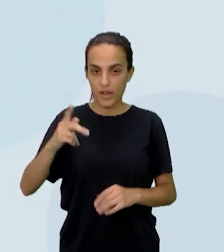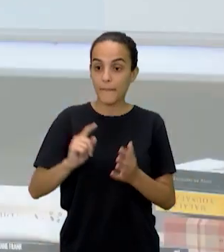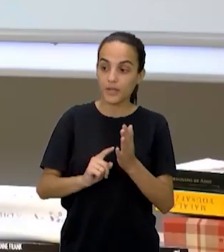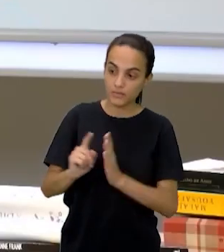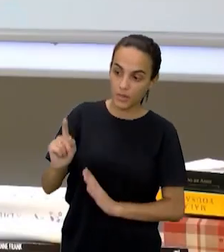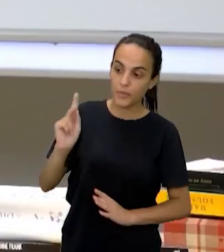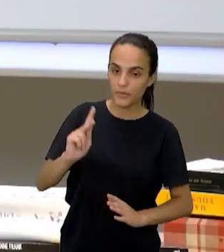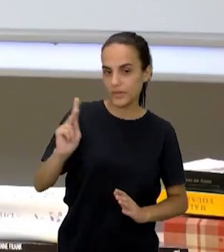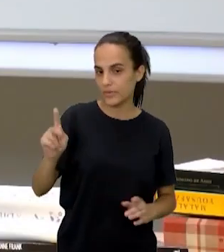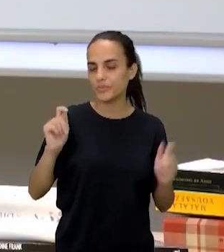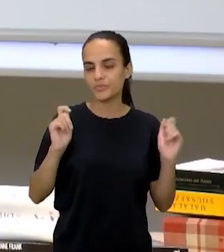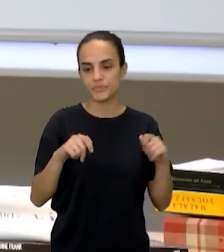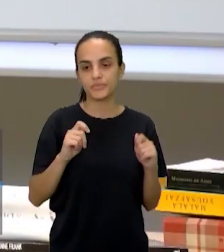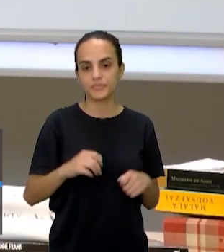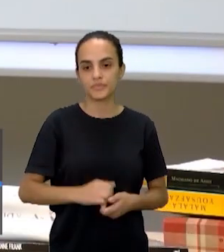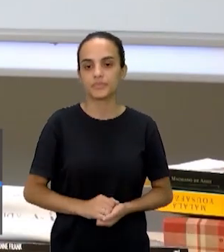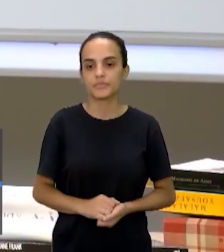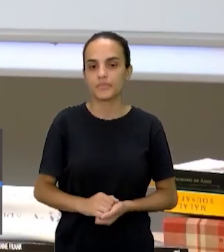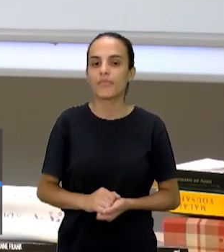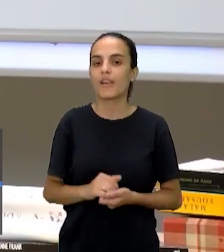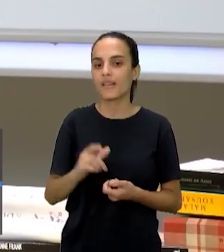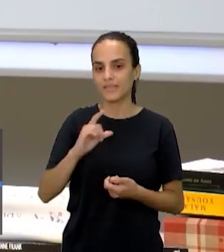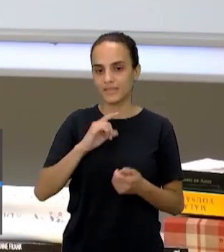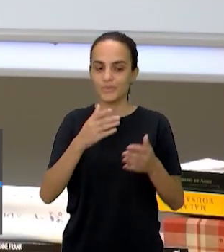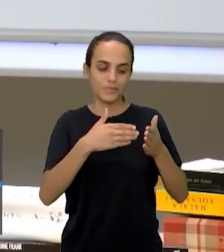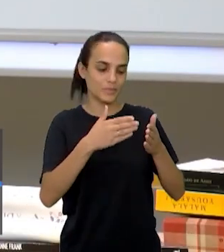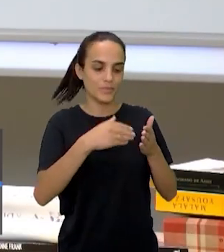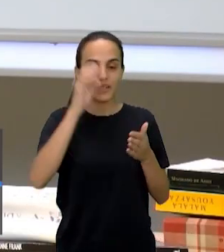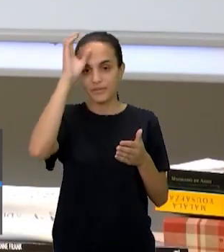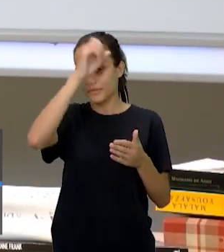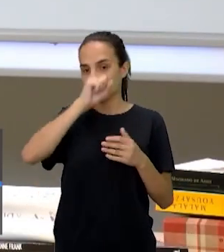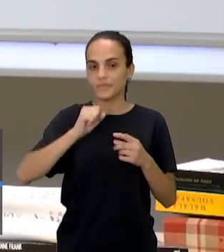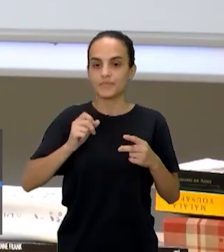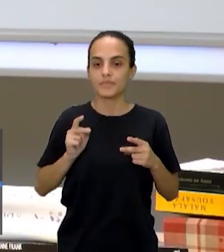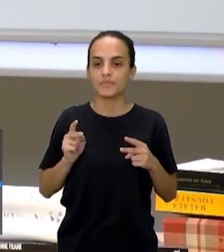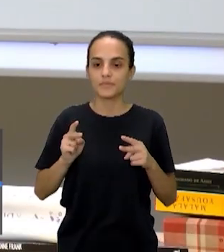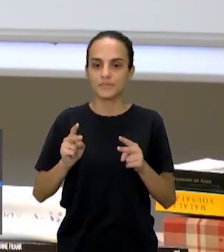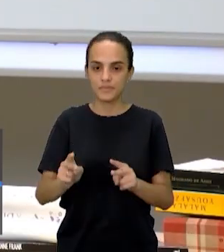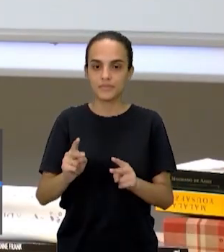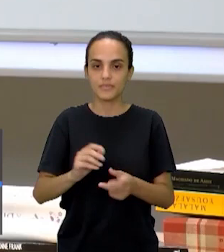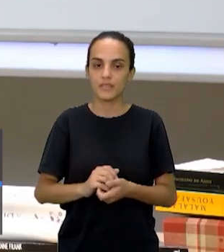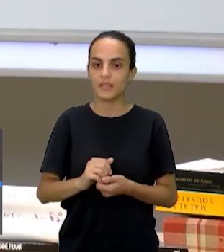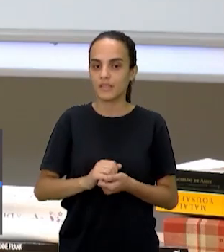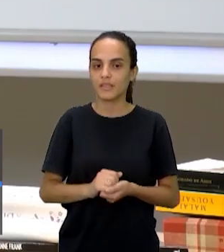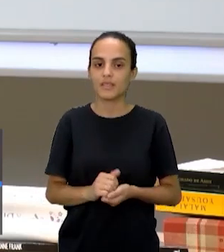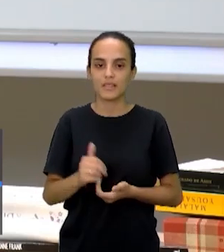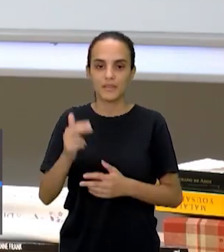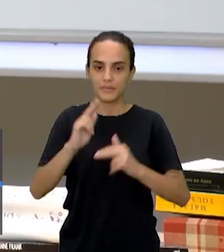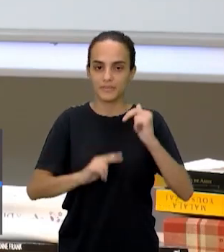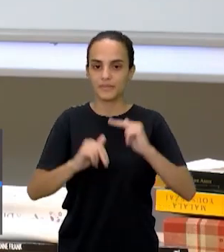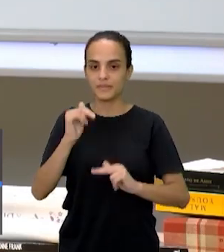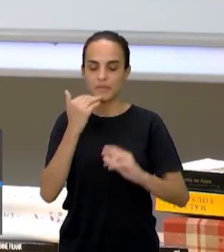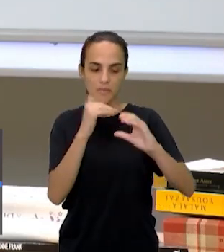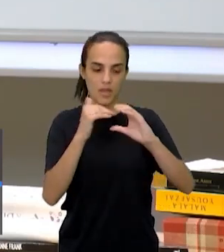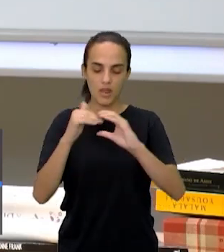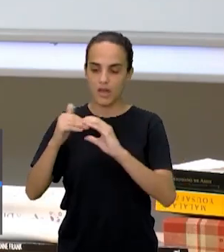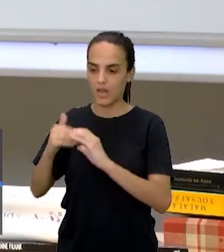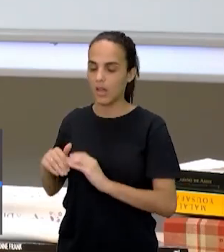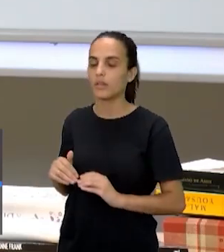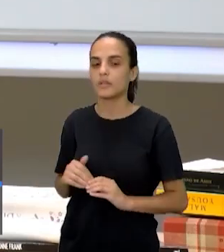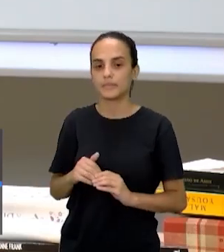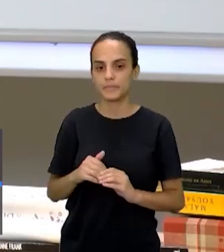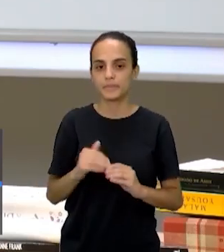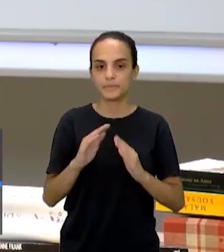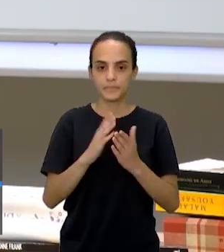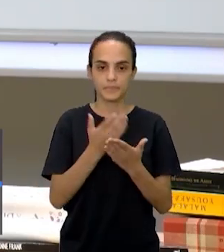porque com certeza tem um caderno lá Aprender Sempre na sua escola, porque foram vários materiais mandados para as escolas, então